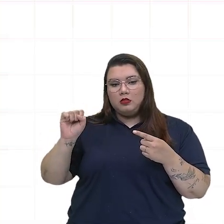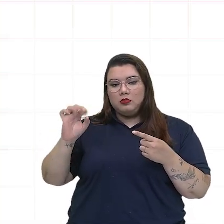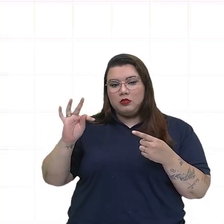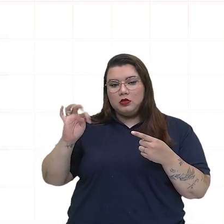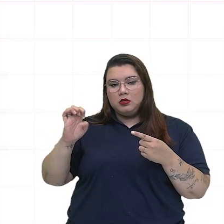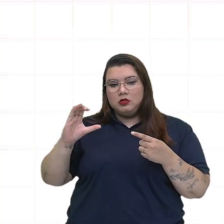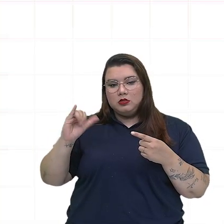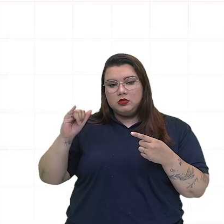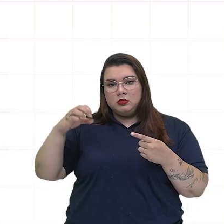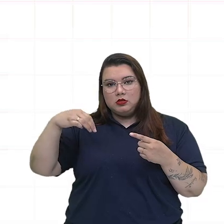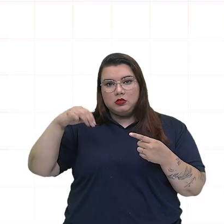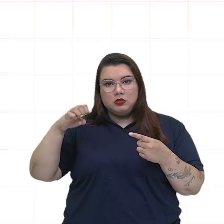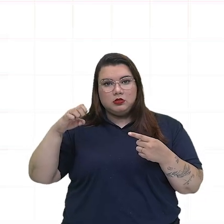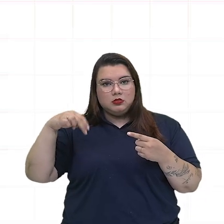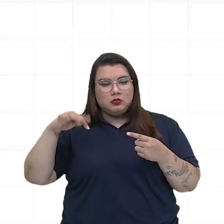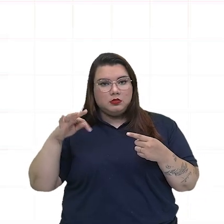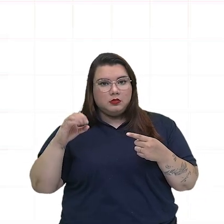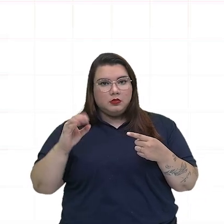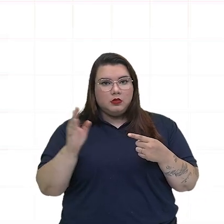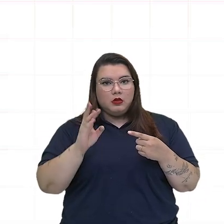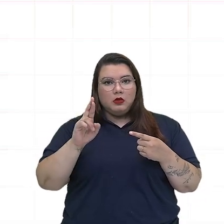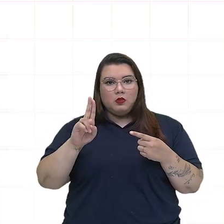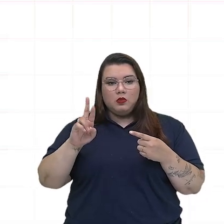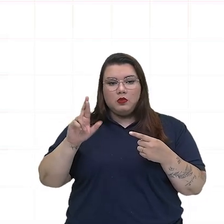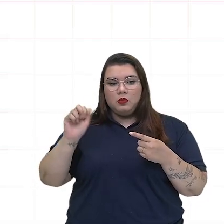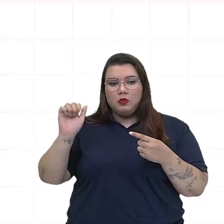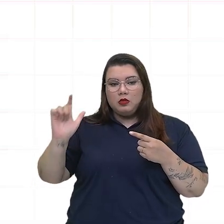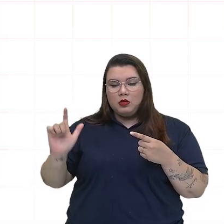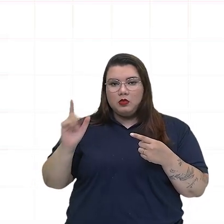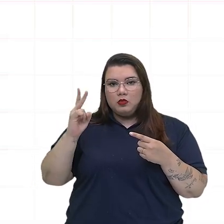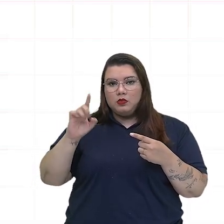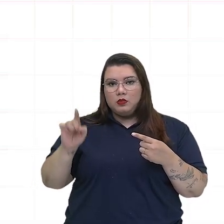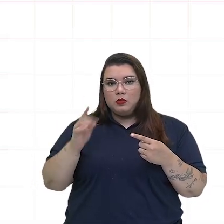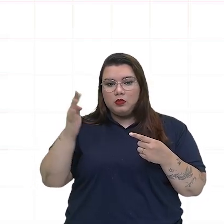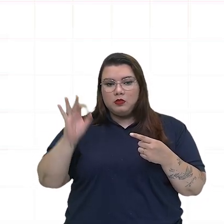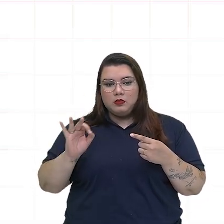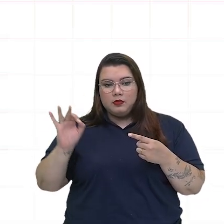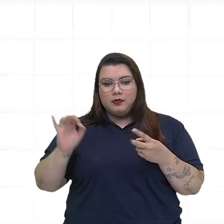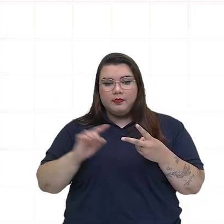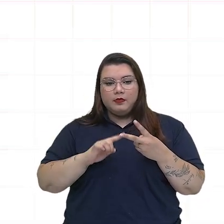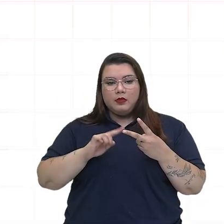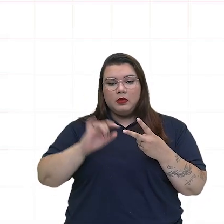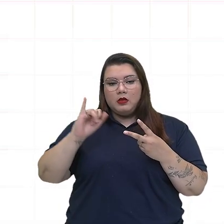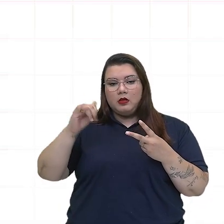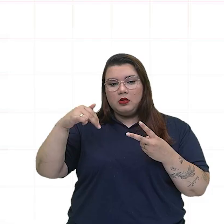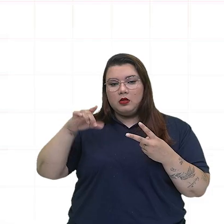aí de 2,4%. E o processo de indústrias vai estar em torno aí de